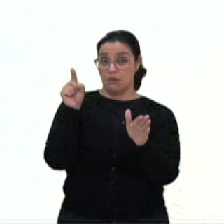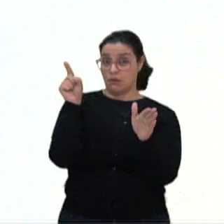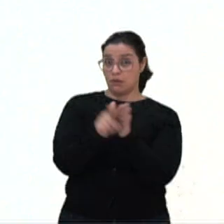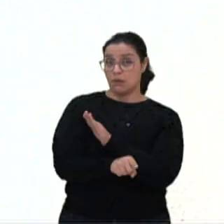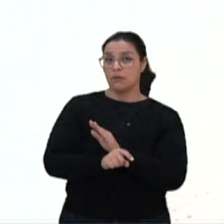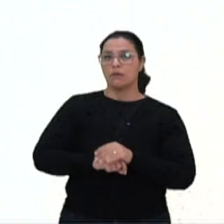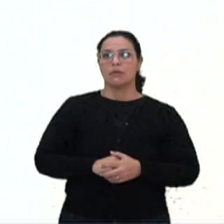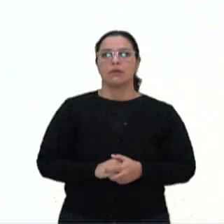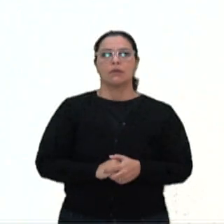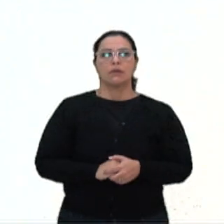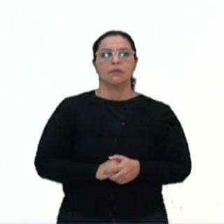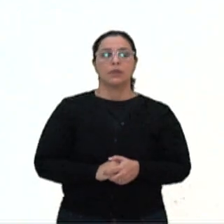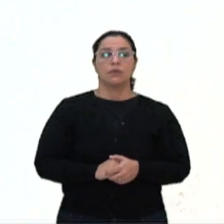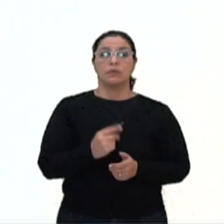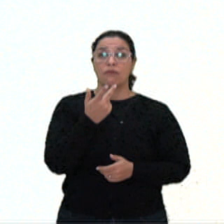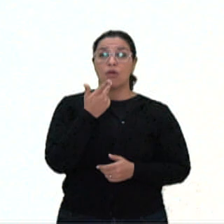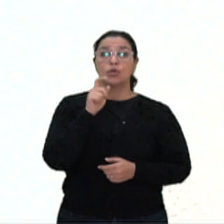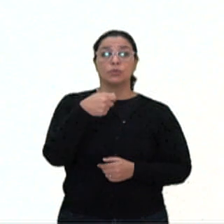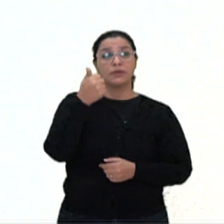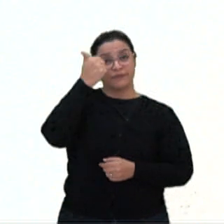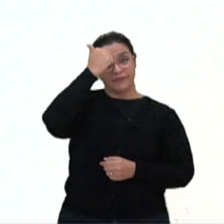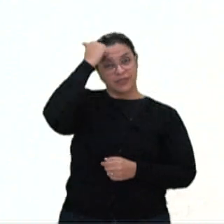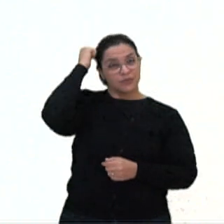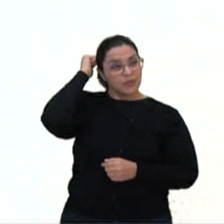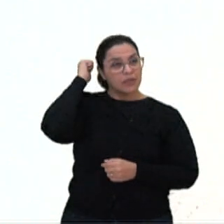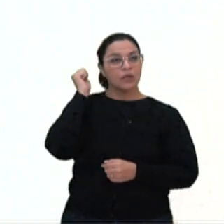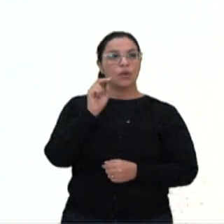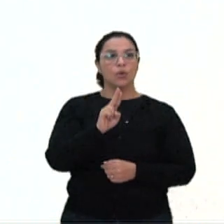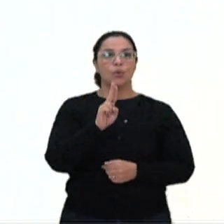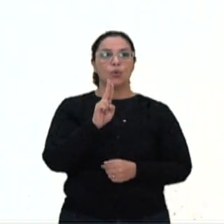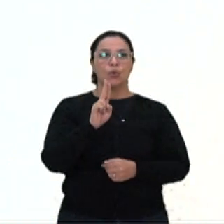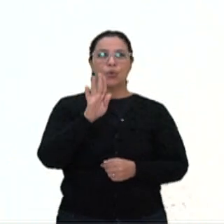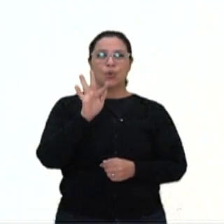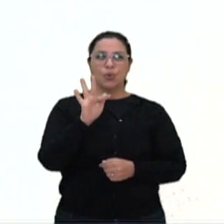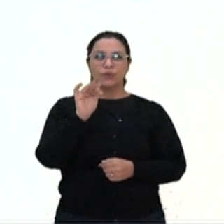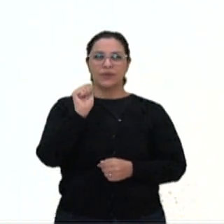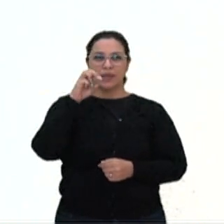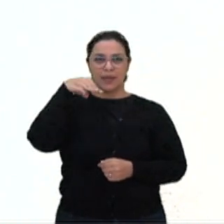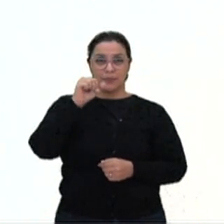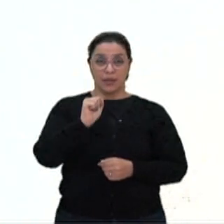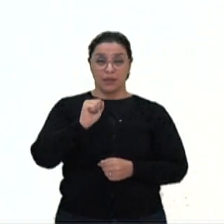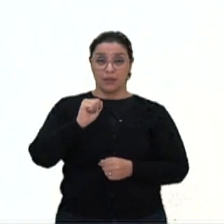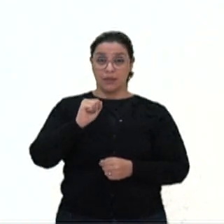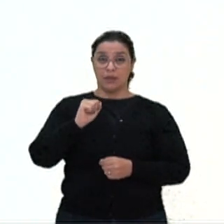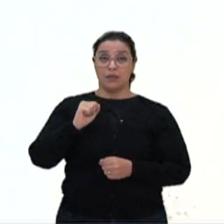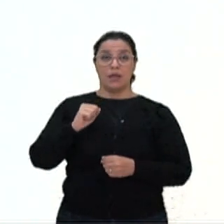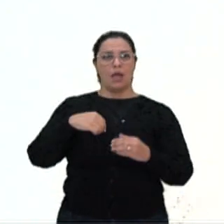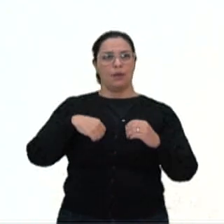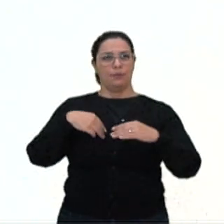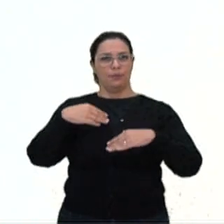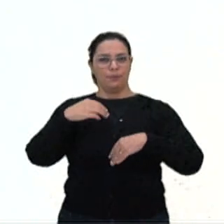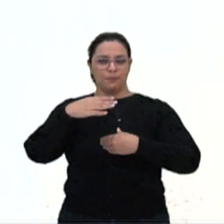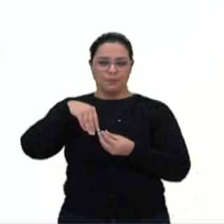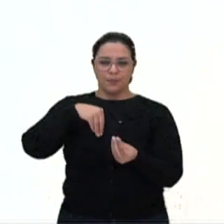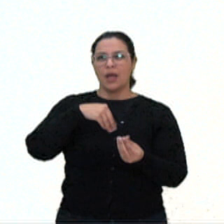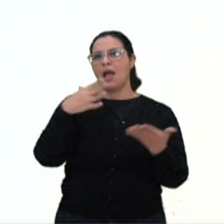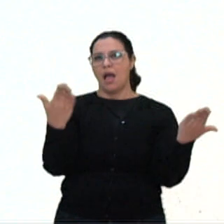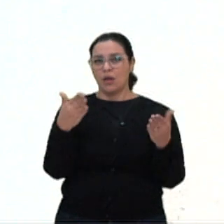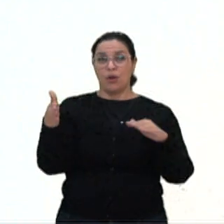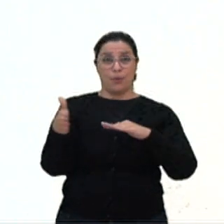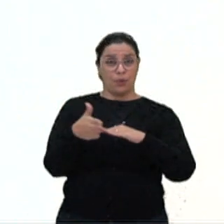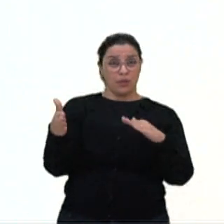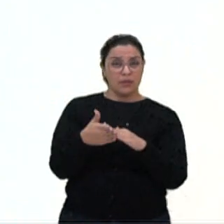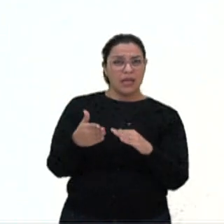questão trazida lá do vestibular da UFAM. A urbanização moderna é um processo vinculado a